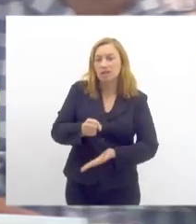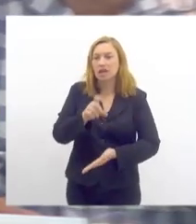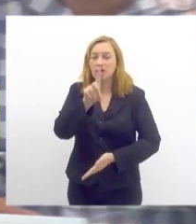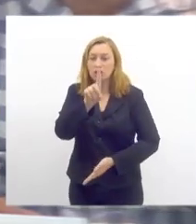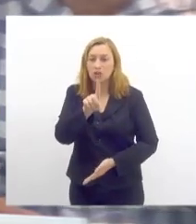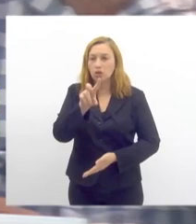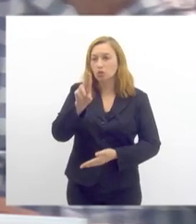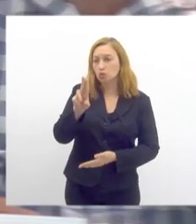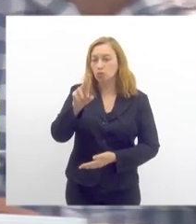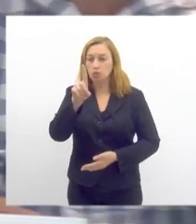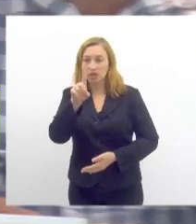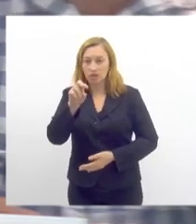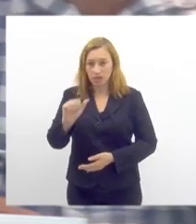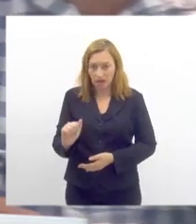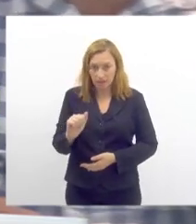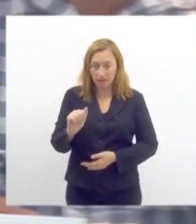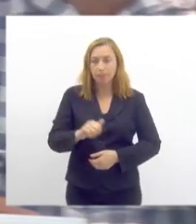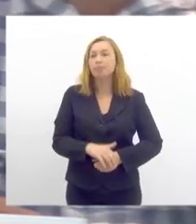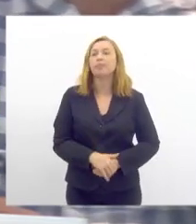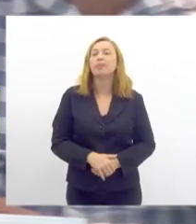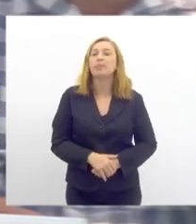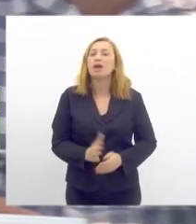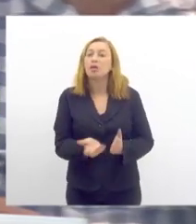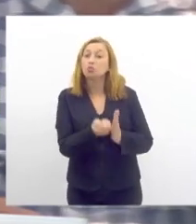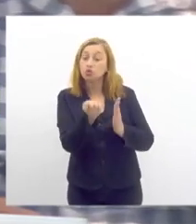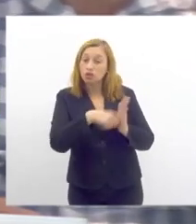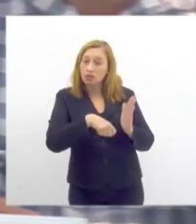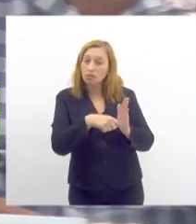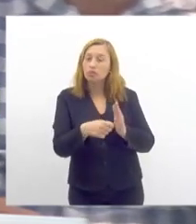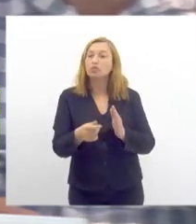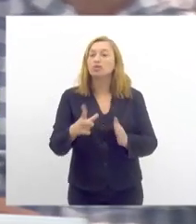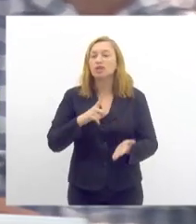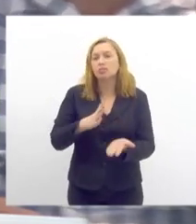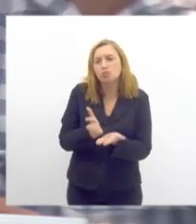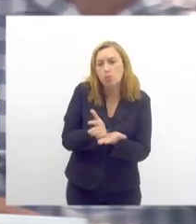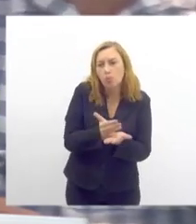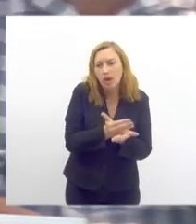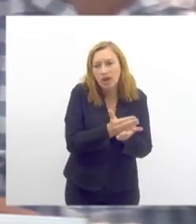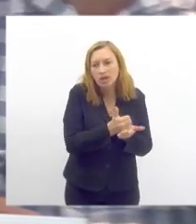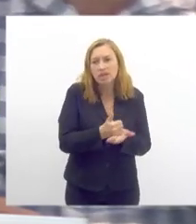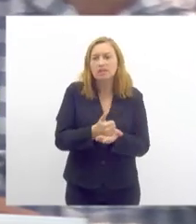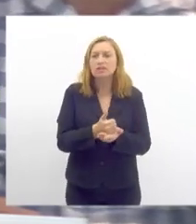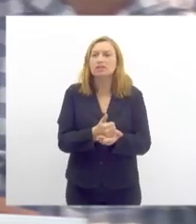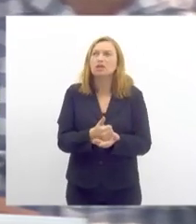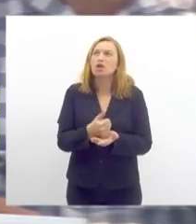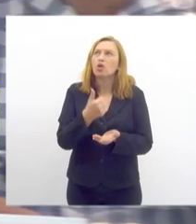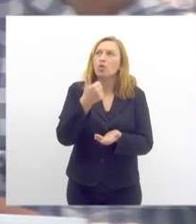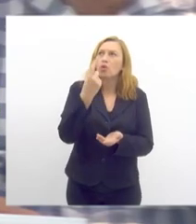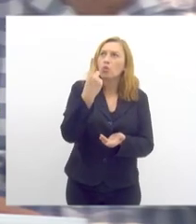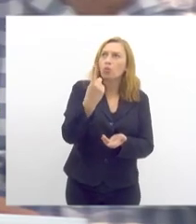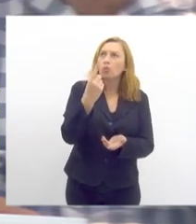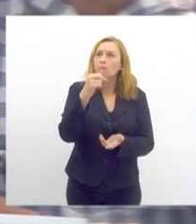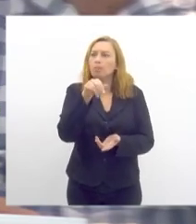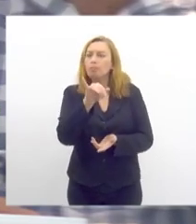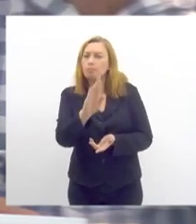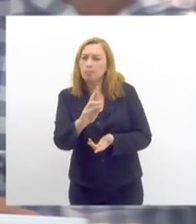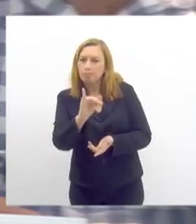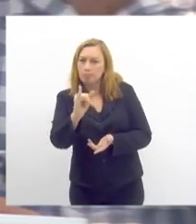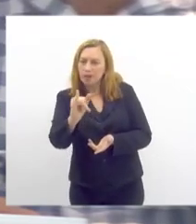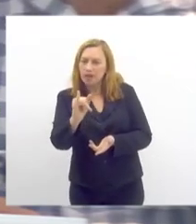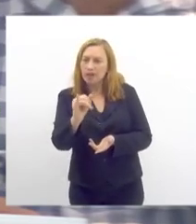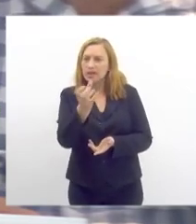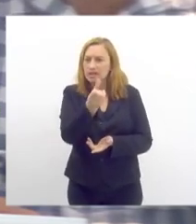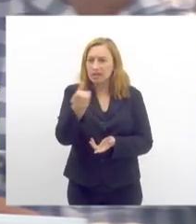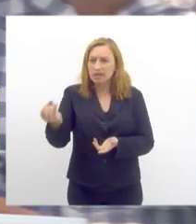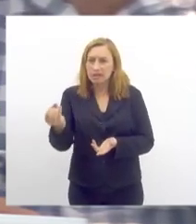espécie de tributo. Enfim, nós temos hoje uma arrecadação que girava em torno de 1,6 bilhões. Por